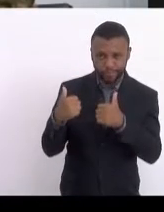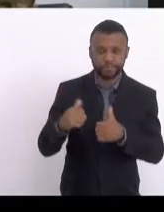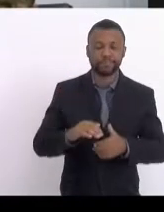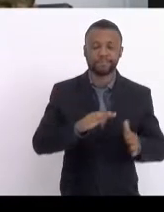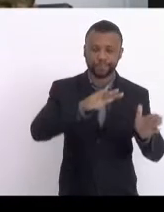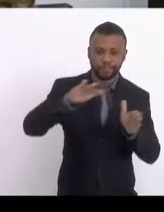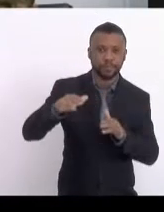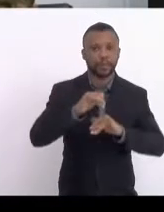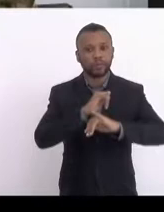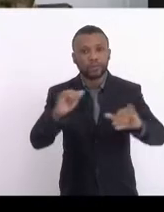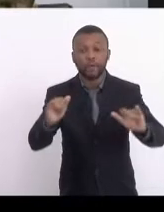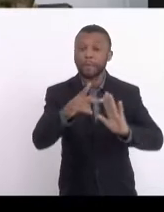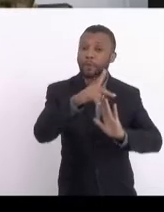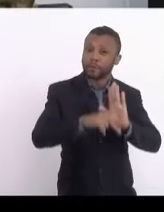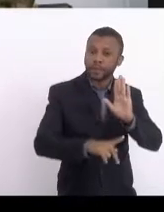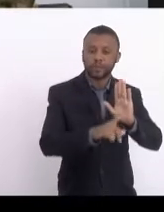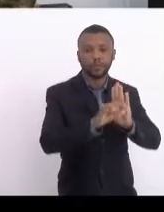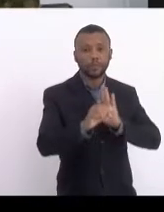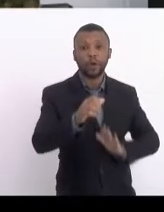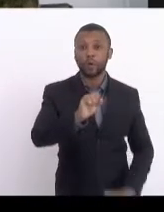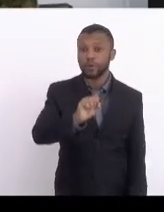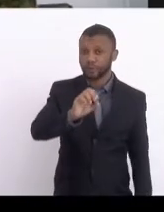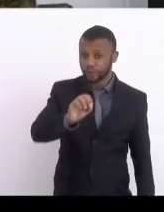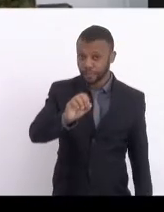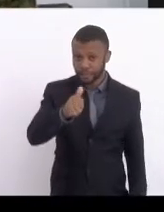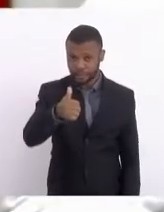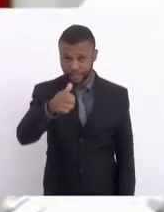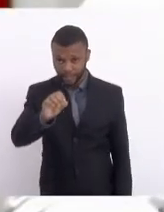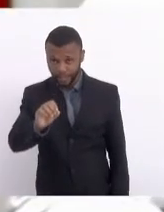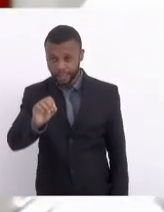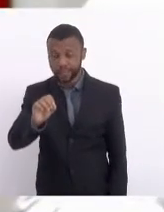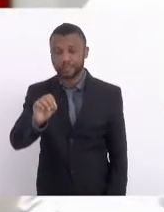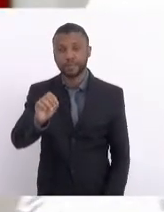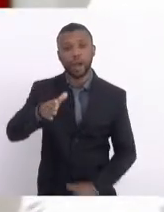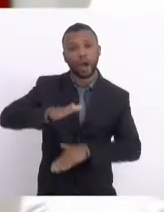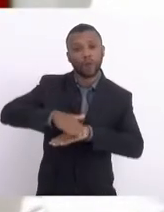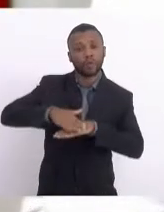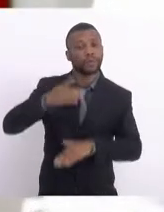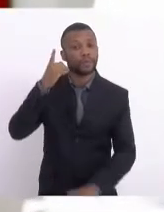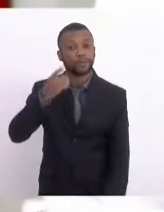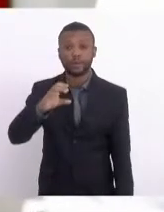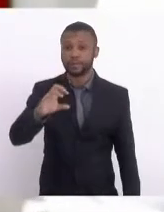Anuncio o projeto de resolução número 810-2021, de autoria do deputado Chico Machado, que